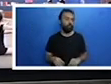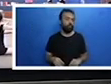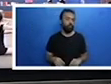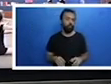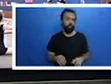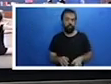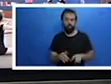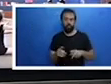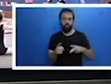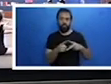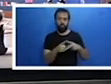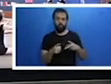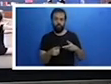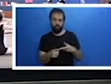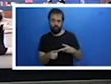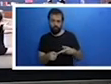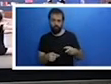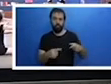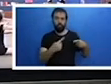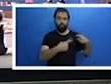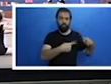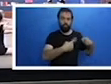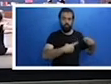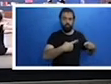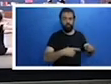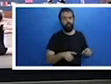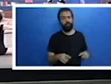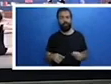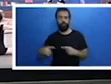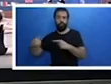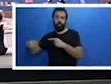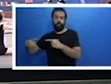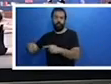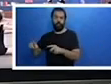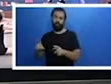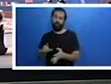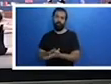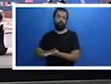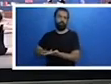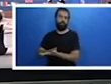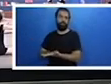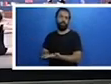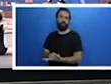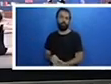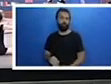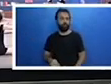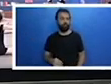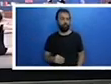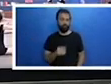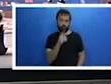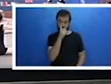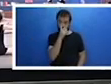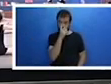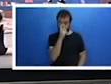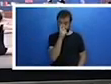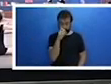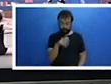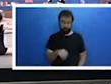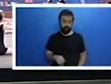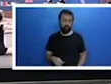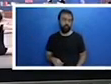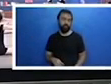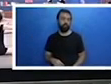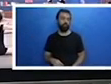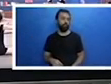competitivas e não competitivas. Então, necessariamente, não é só ginástica de competição. Nós também temos outros tipos de ginástica que nós